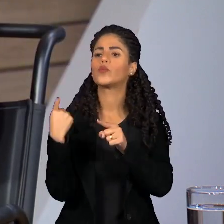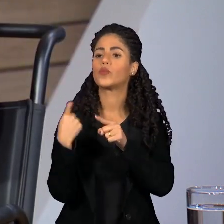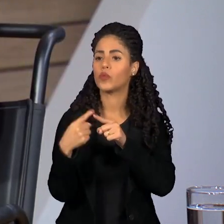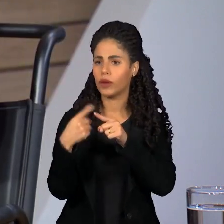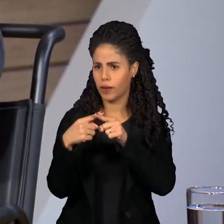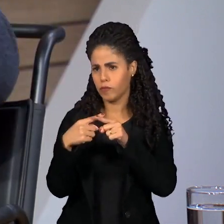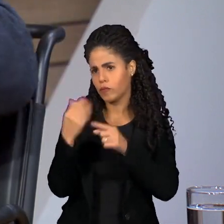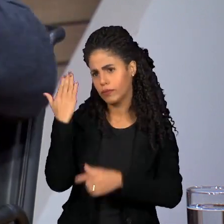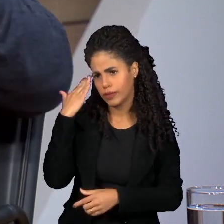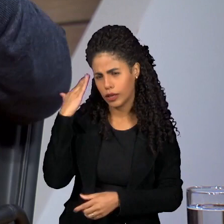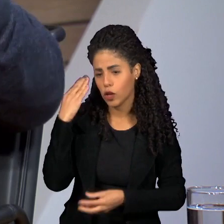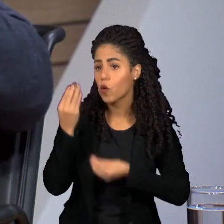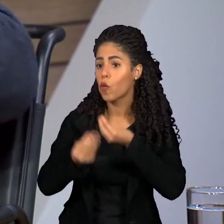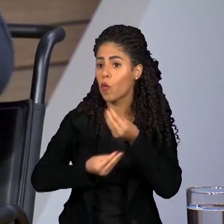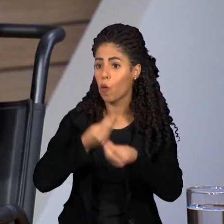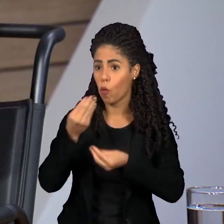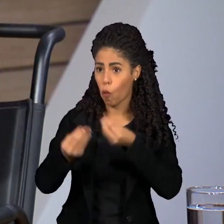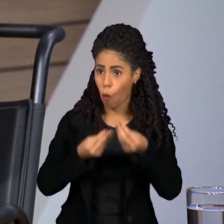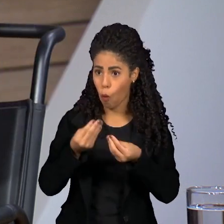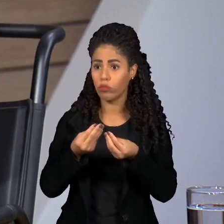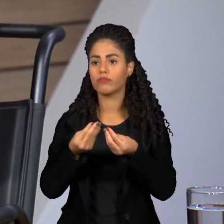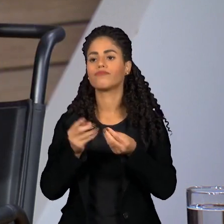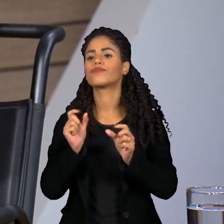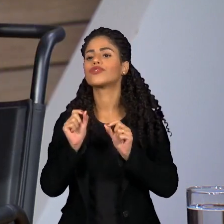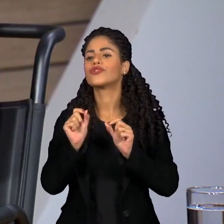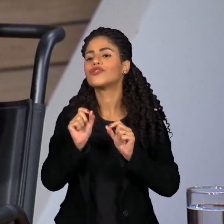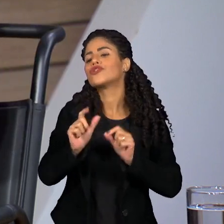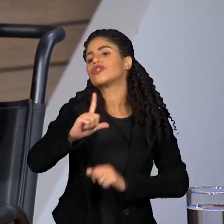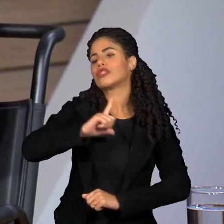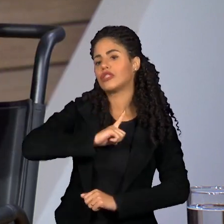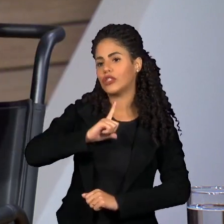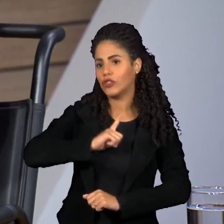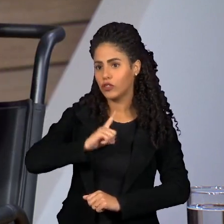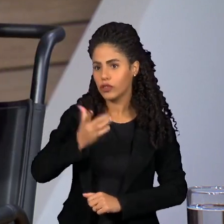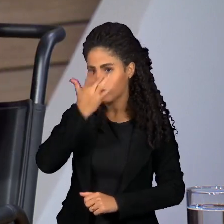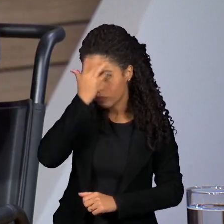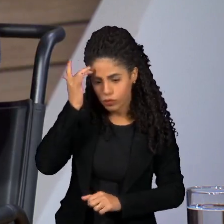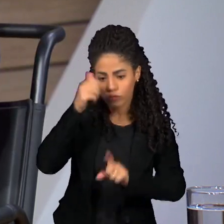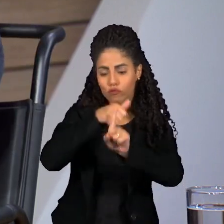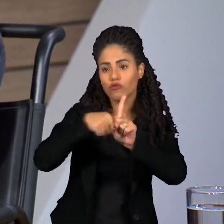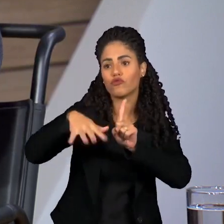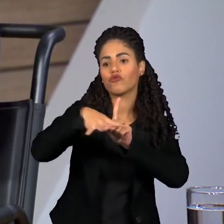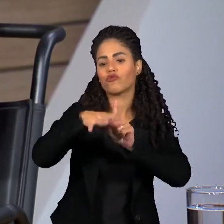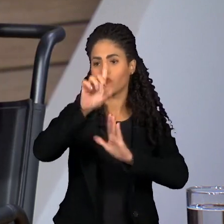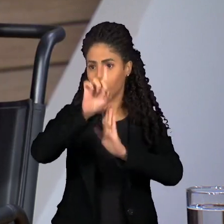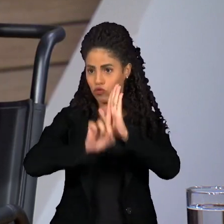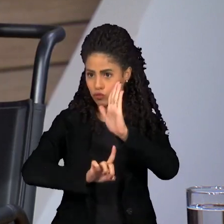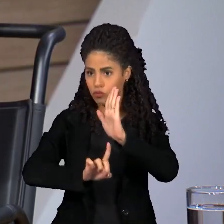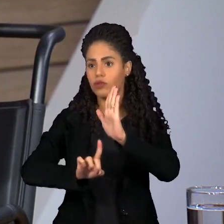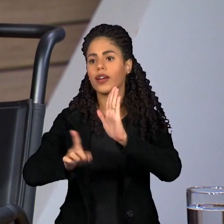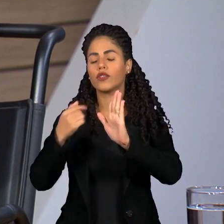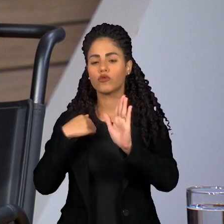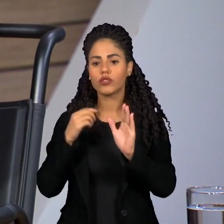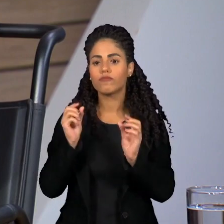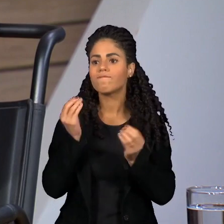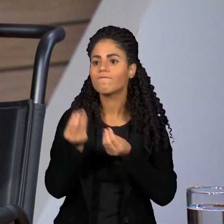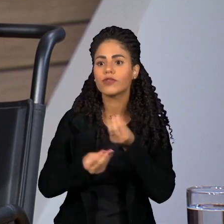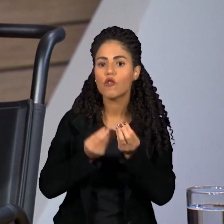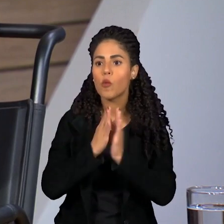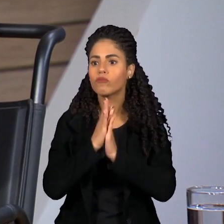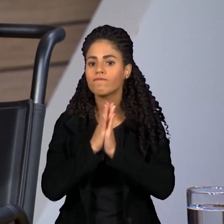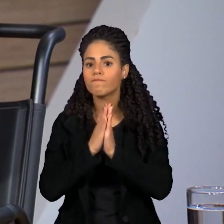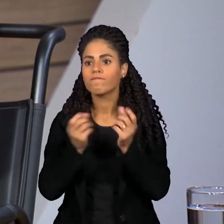o contexto. Vinha de uma panela de pressão, aonde os direitos sociais, tudo isso, havia expectativa de ser contemplado